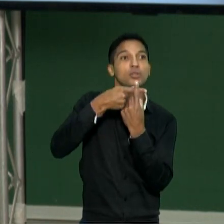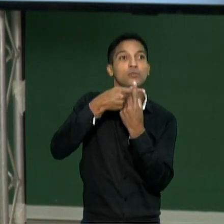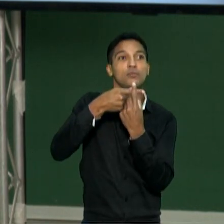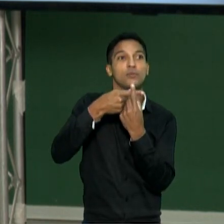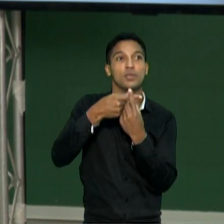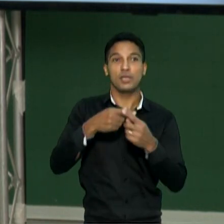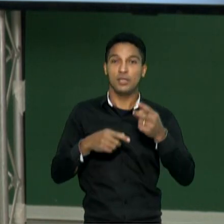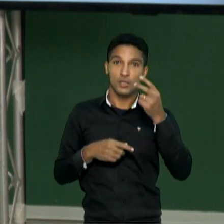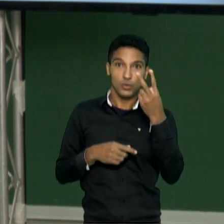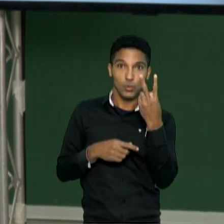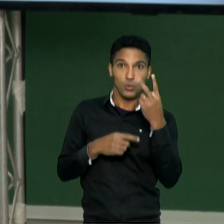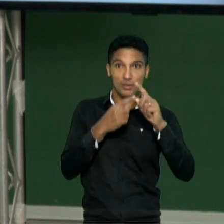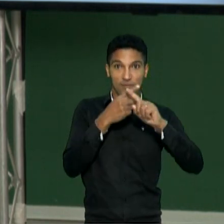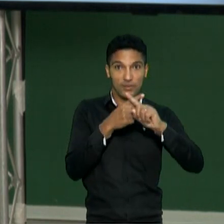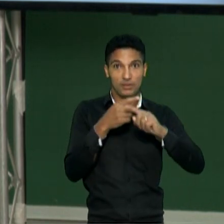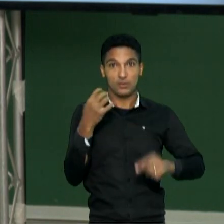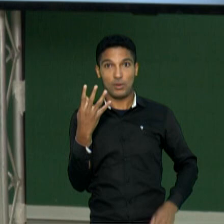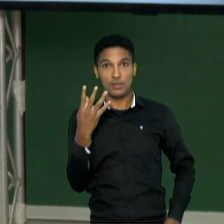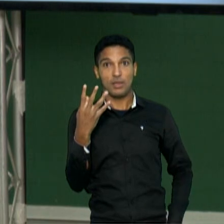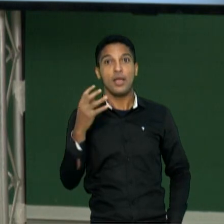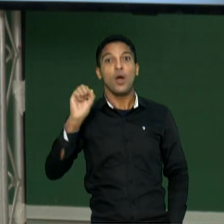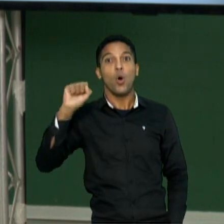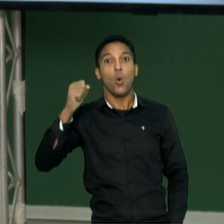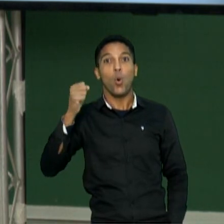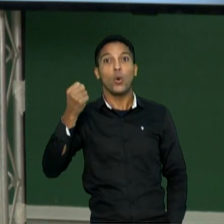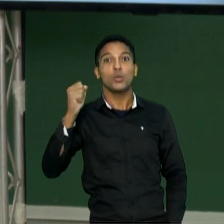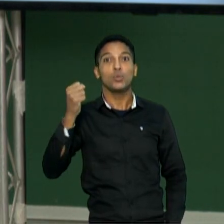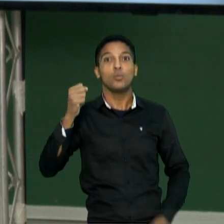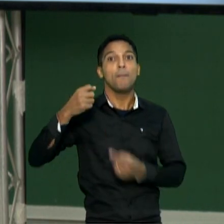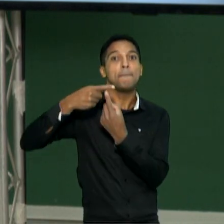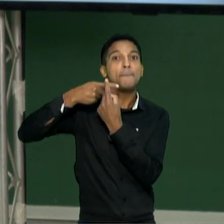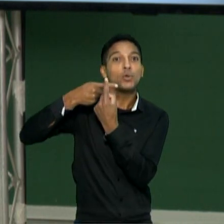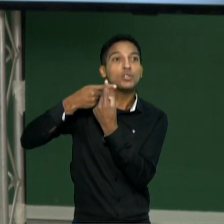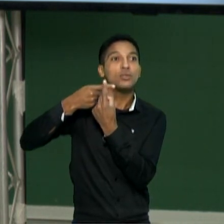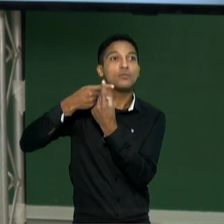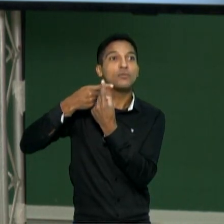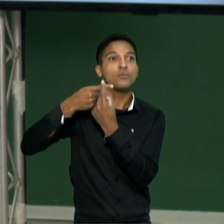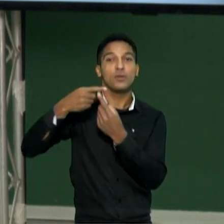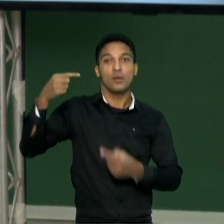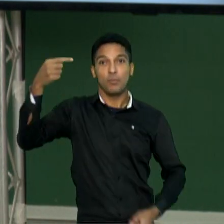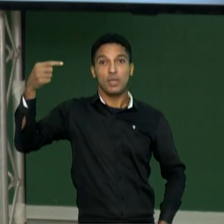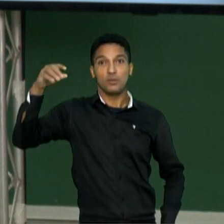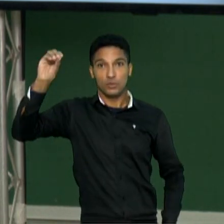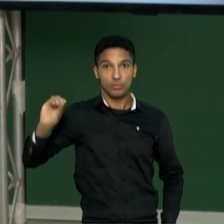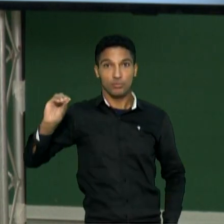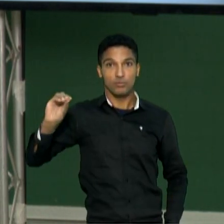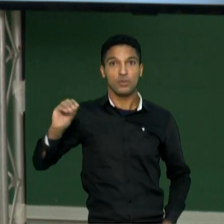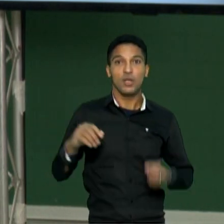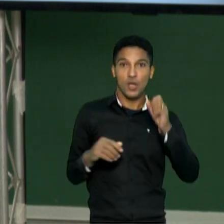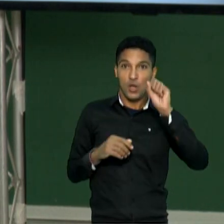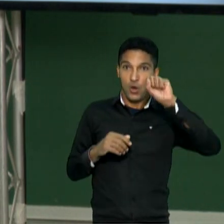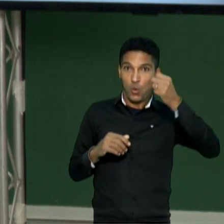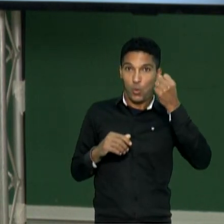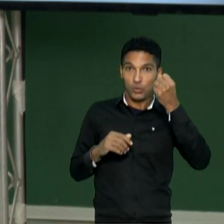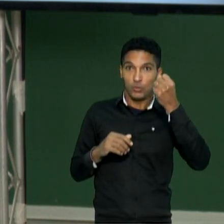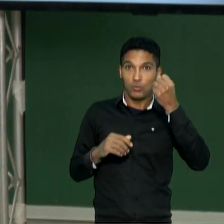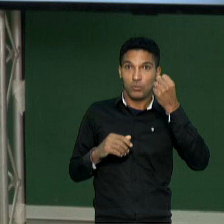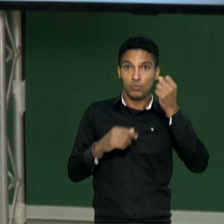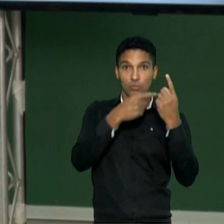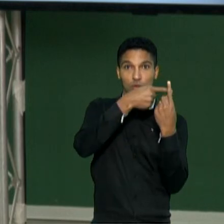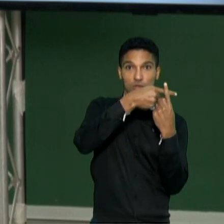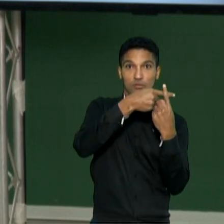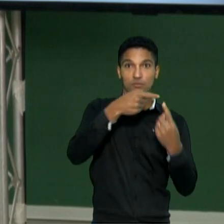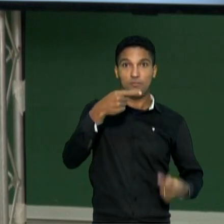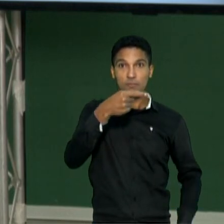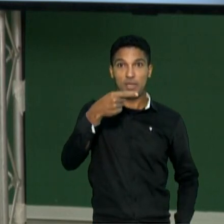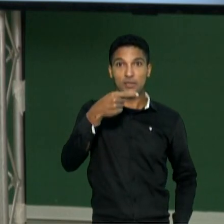dar 8 positivo. Beleza? E esse menos 8 acompanhou aqui. 8 menos 8 é 0, né? Guarde esse